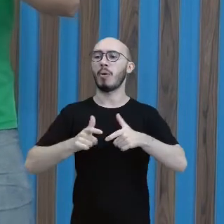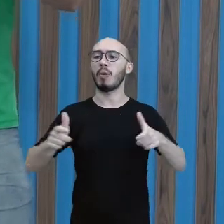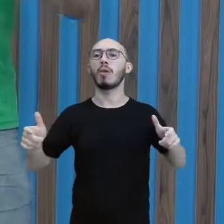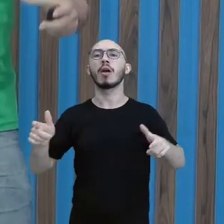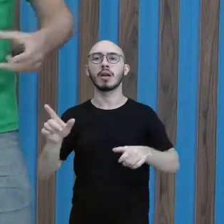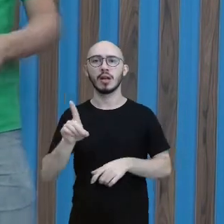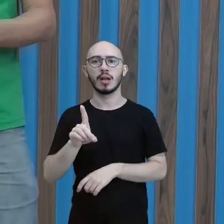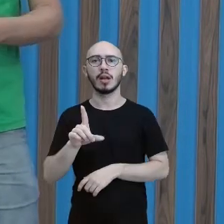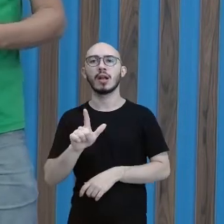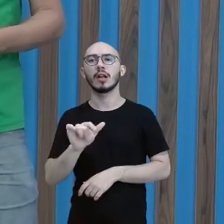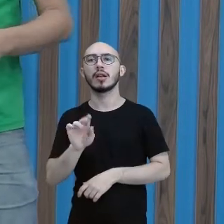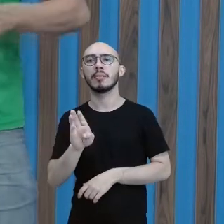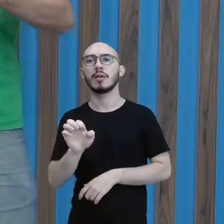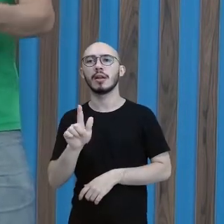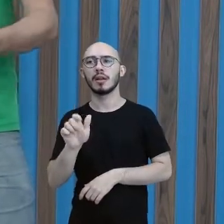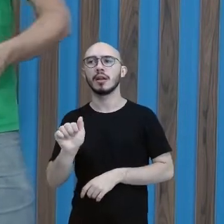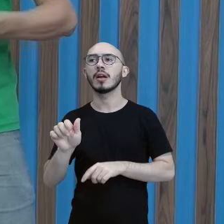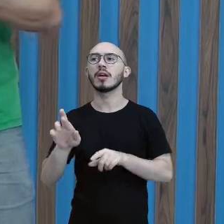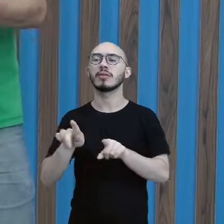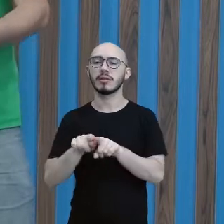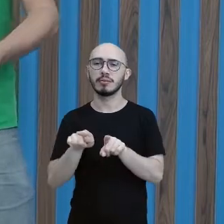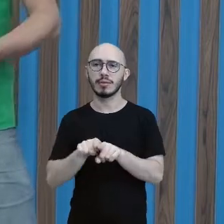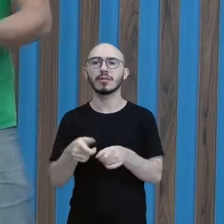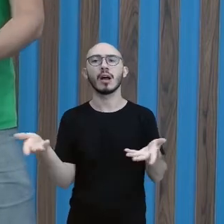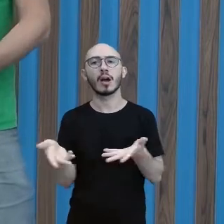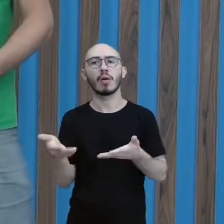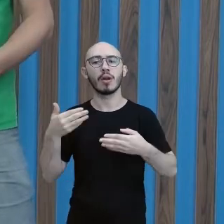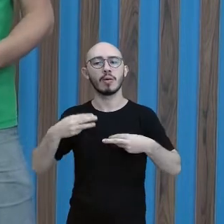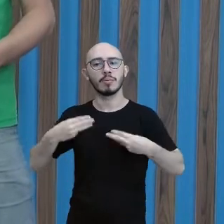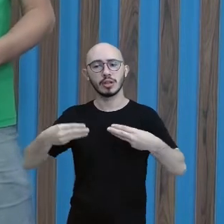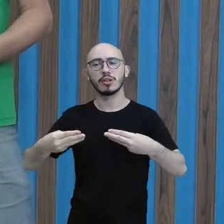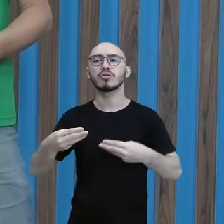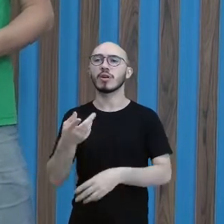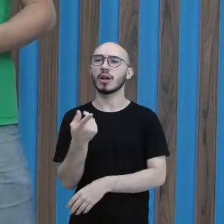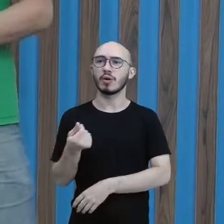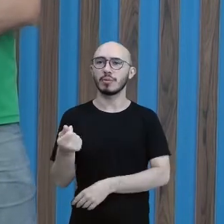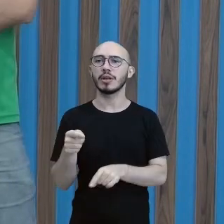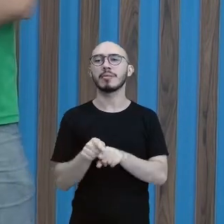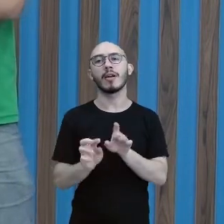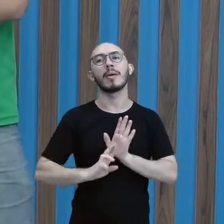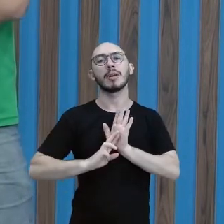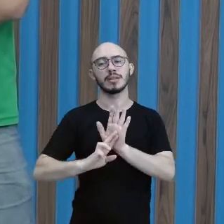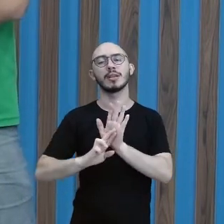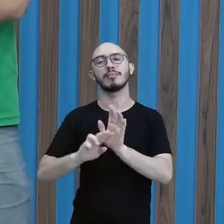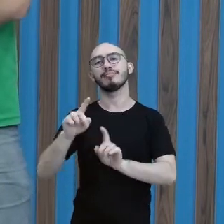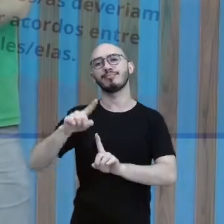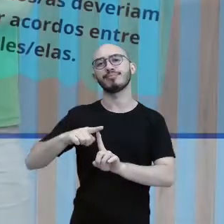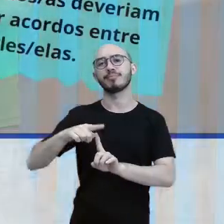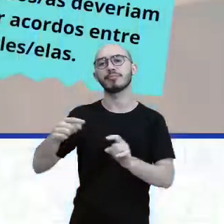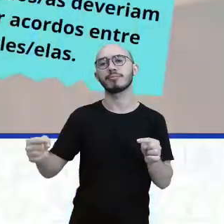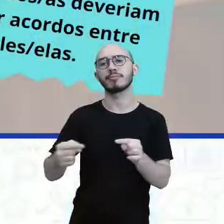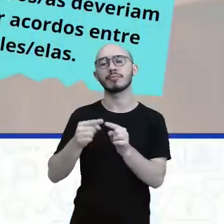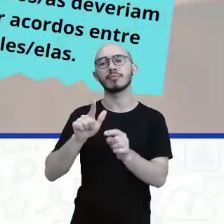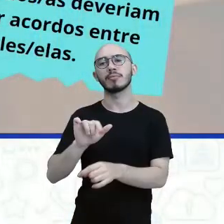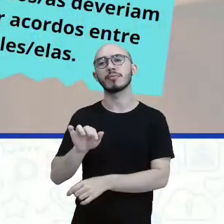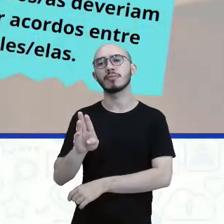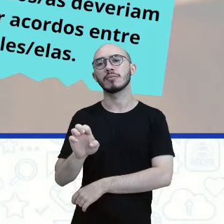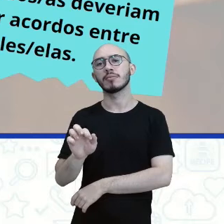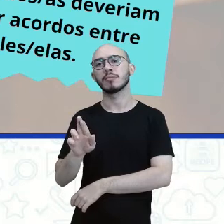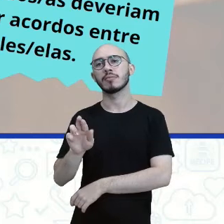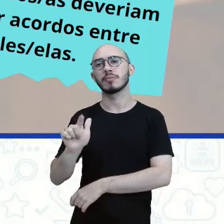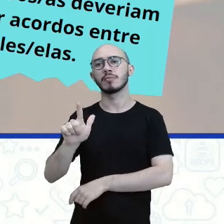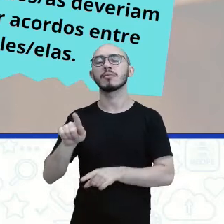atualmente, por exemplo, o ministro da Economia é um sujeito, um representante liberal e tal. Então, essa perspectiva, nesse sentido,